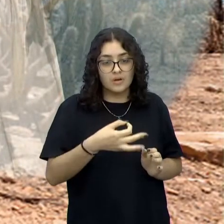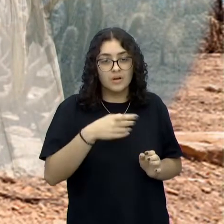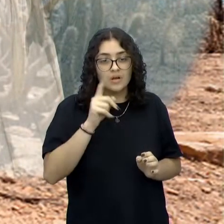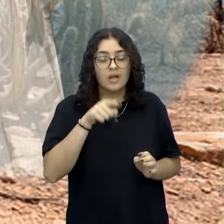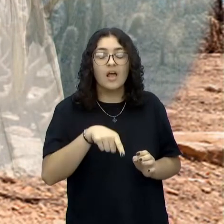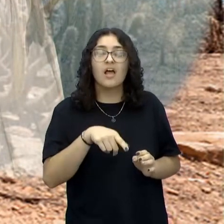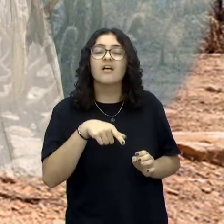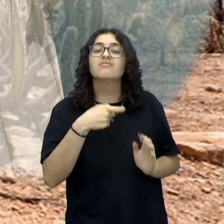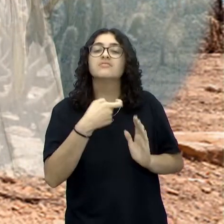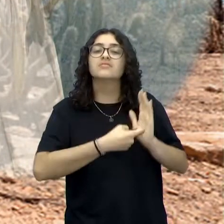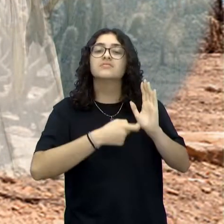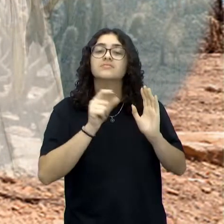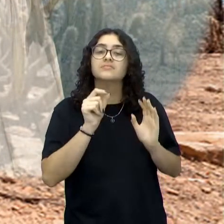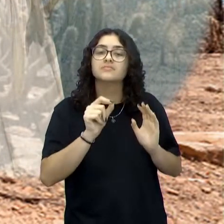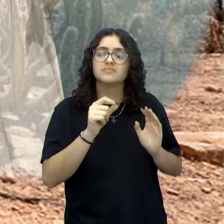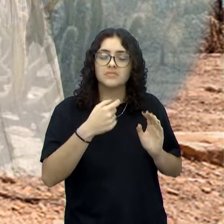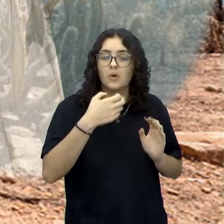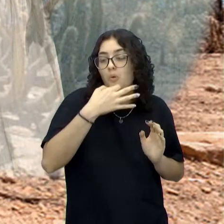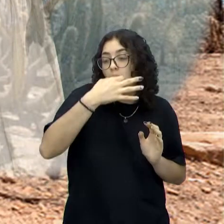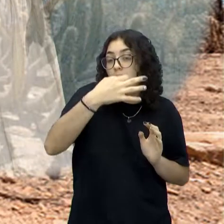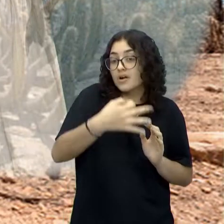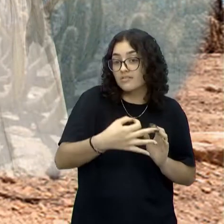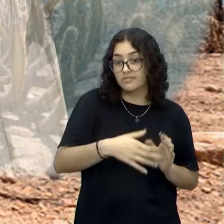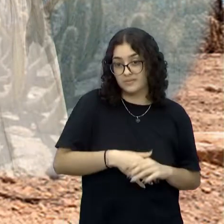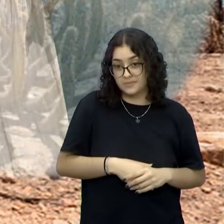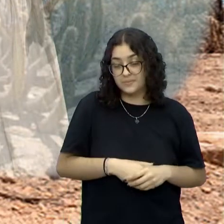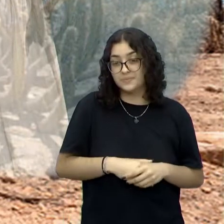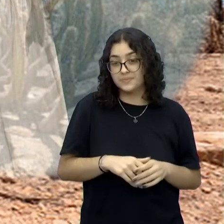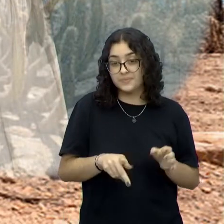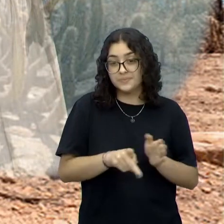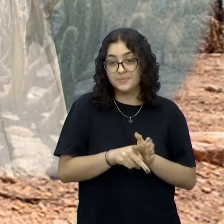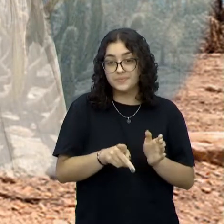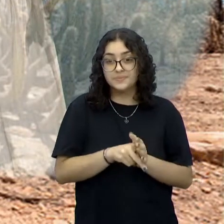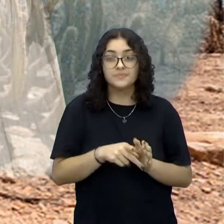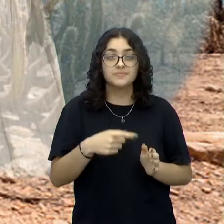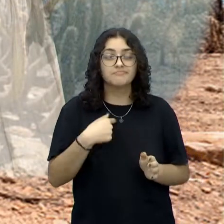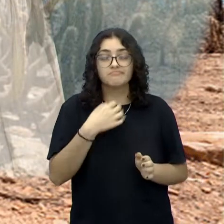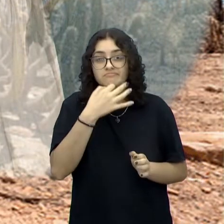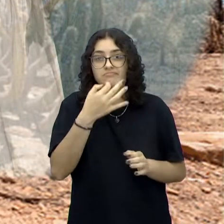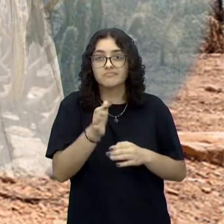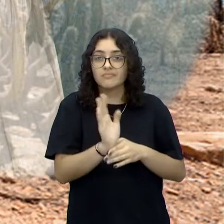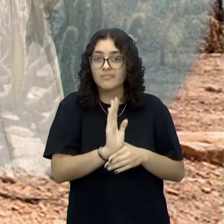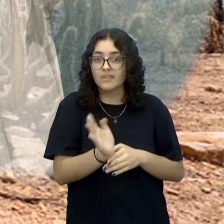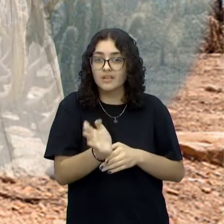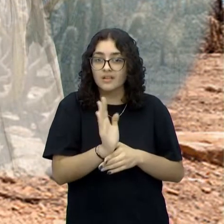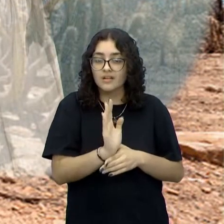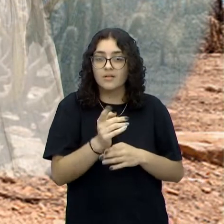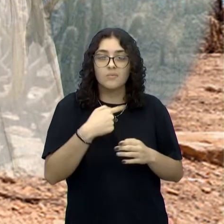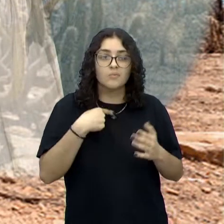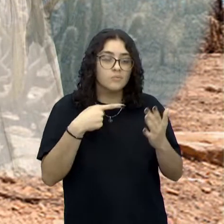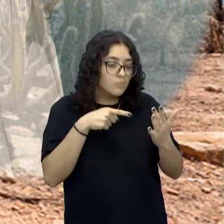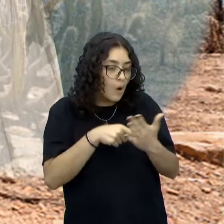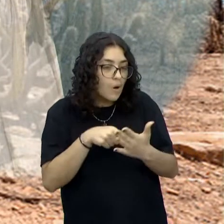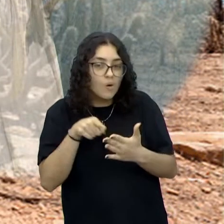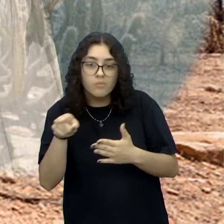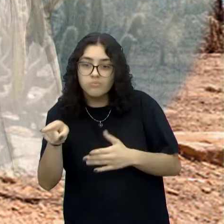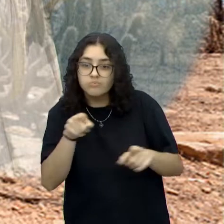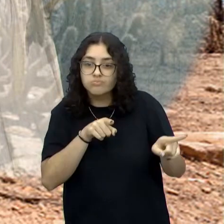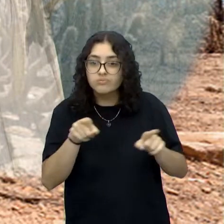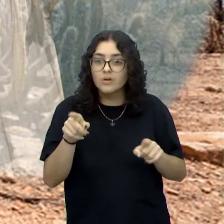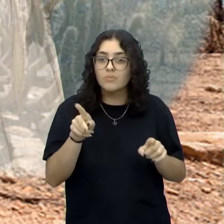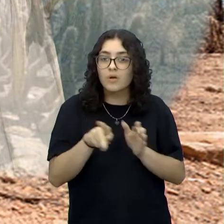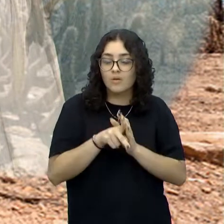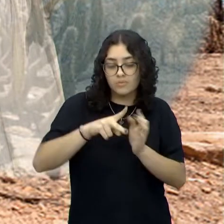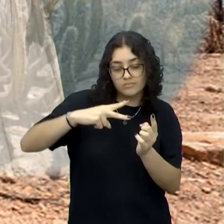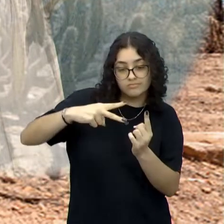em que a gente faz o julgamento, né? Faz julgamento de valor sobre a obra, a gente aponta o nosso ponto